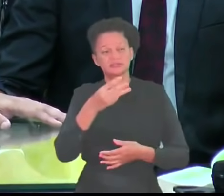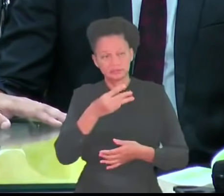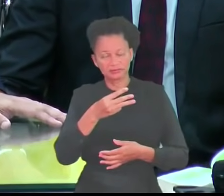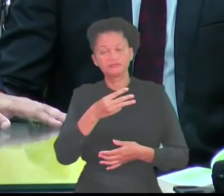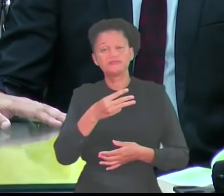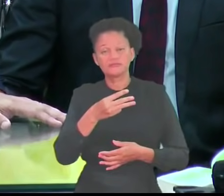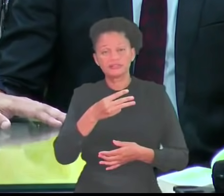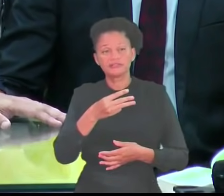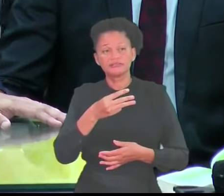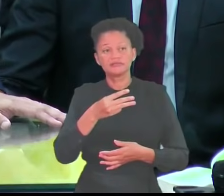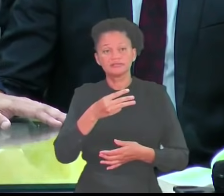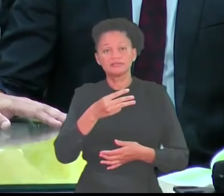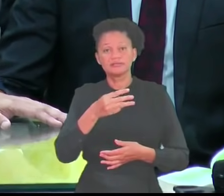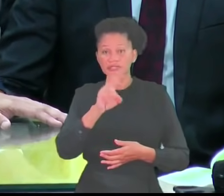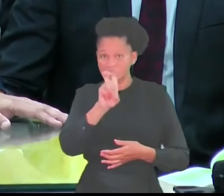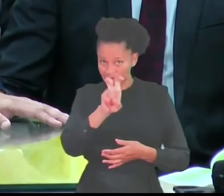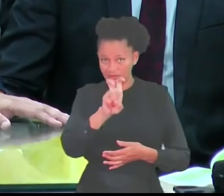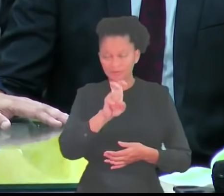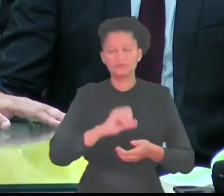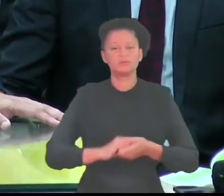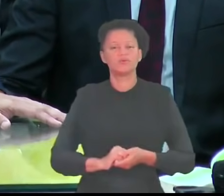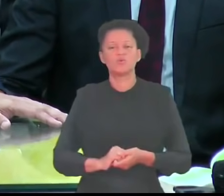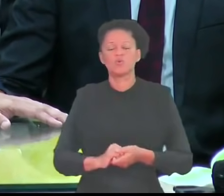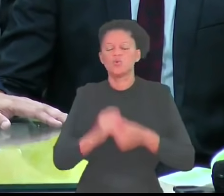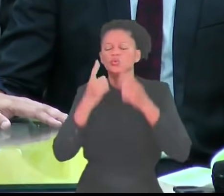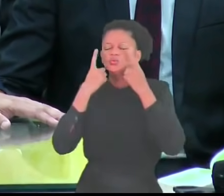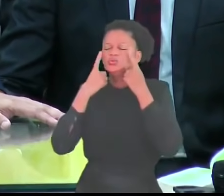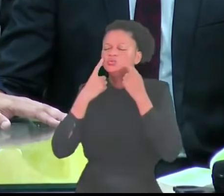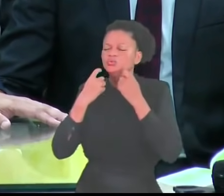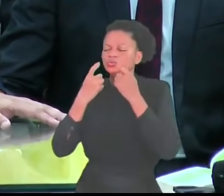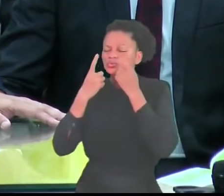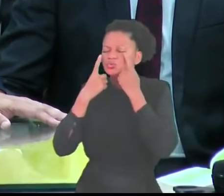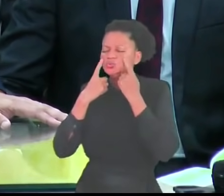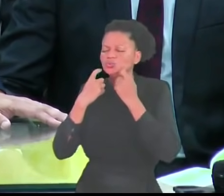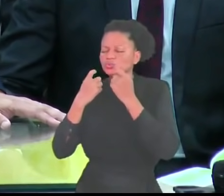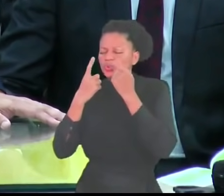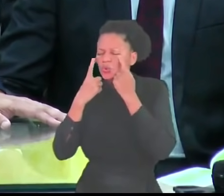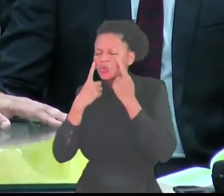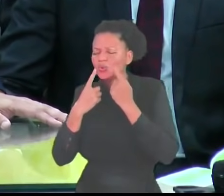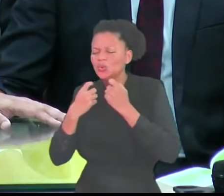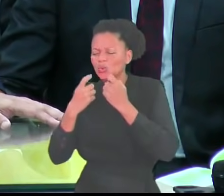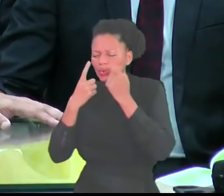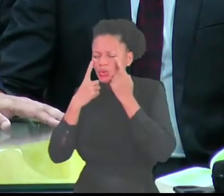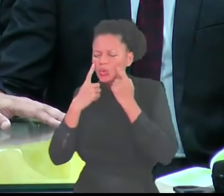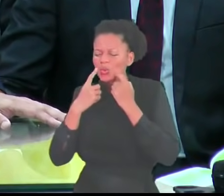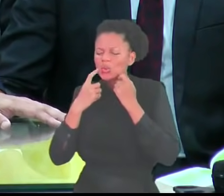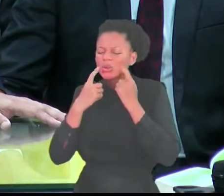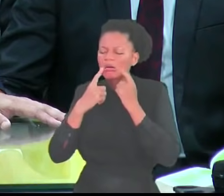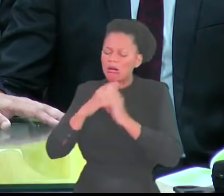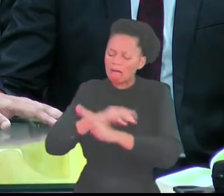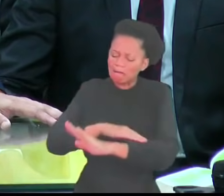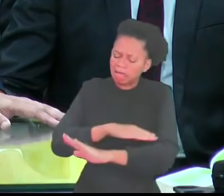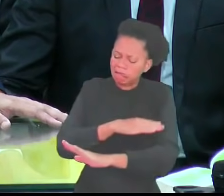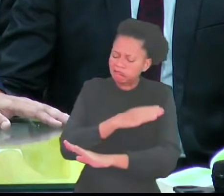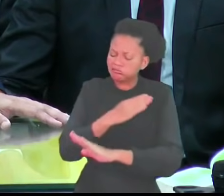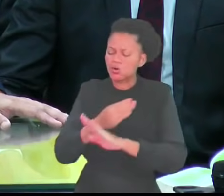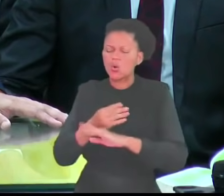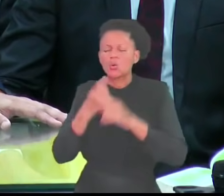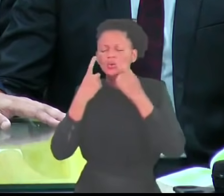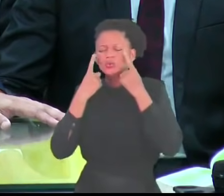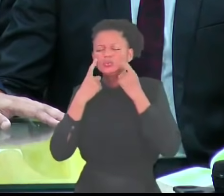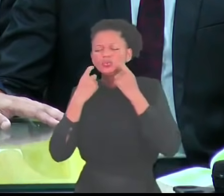Salmo 30 e o versículo 5. O choro, o choro, o